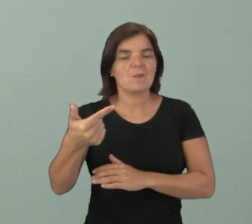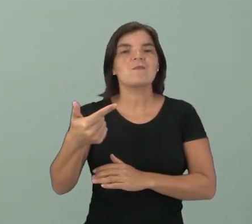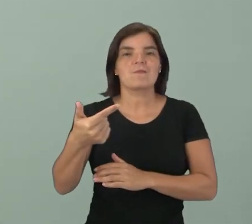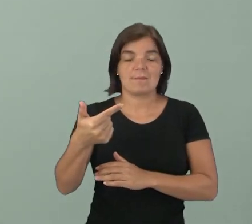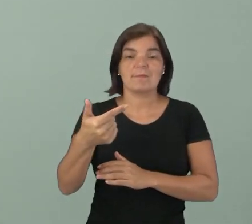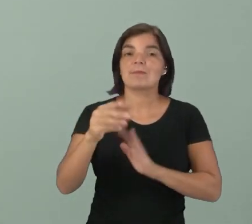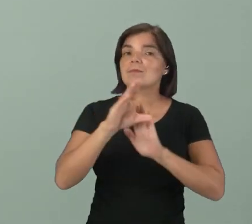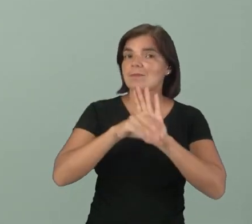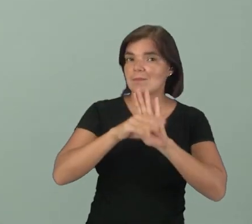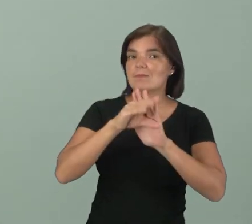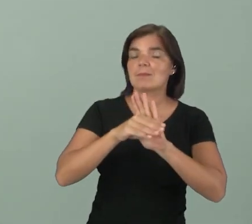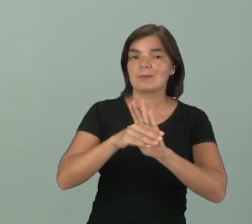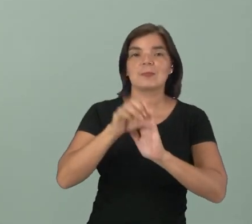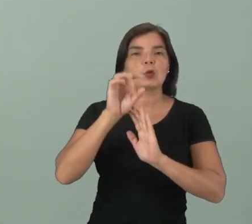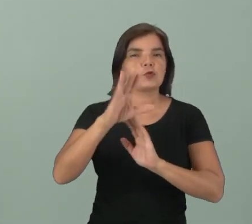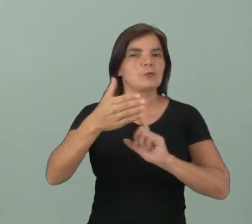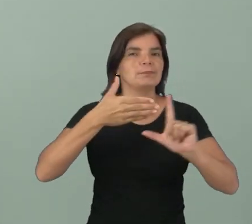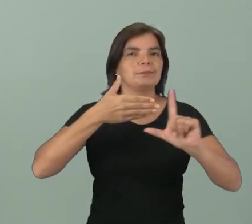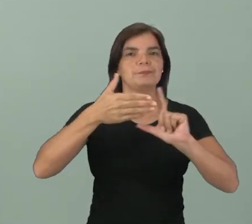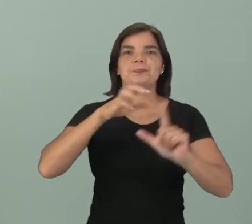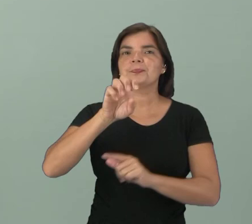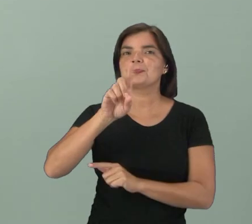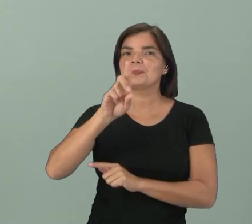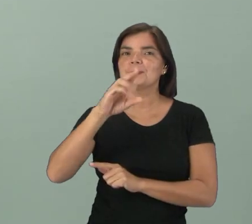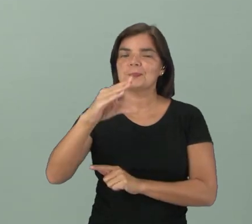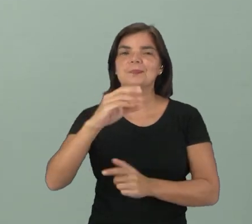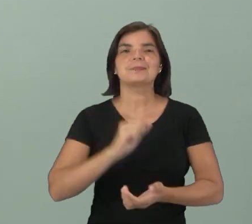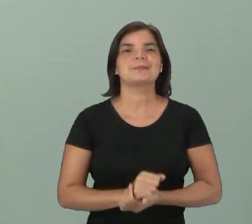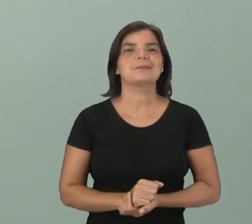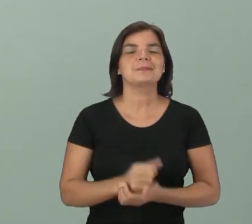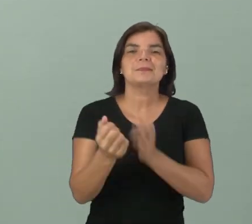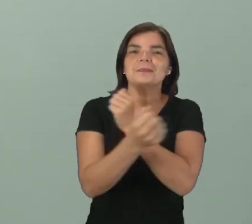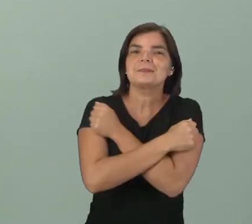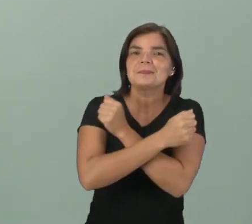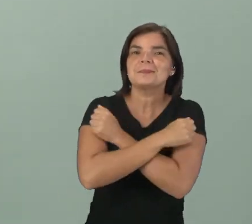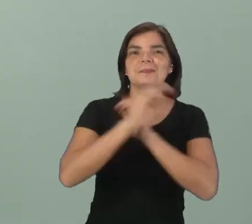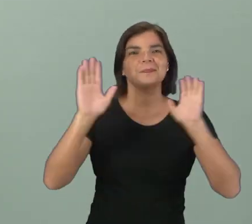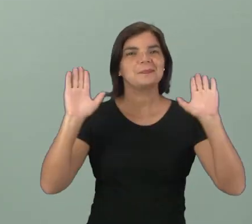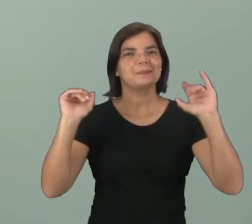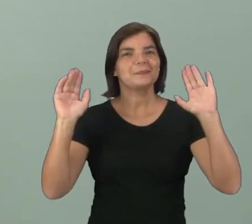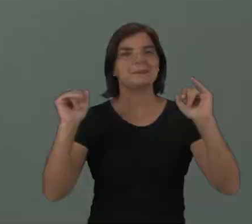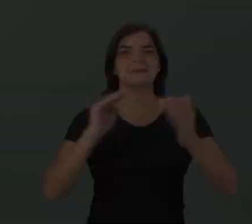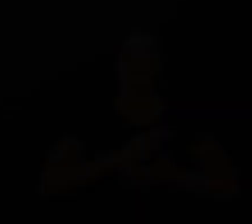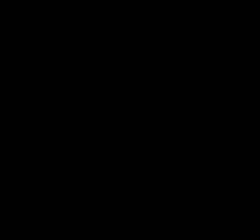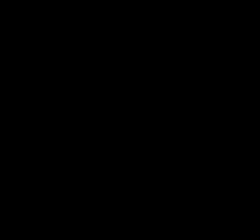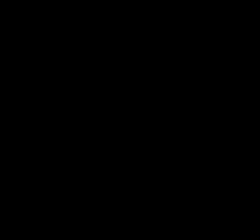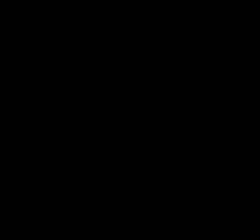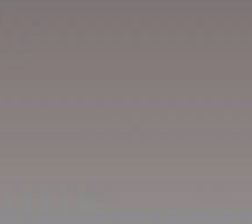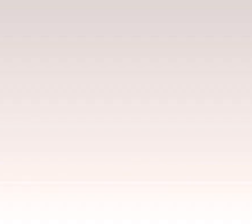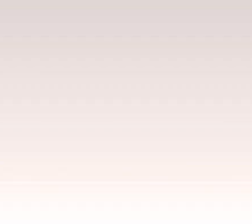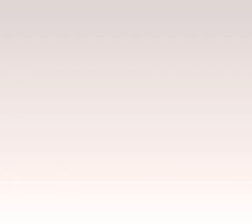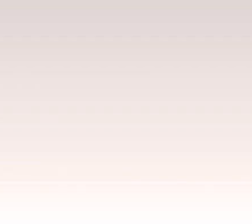outro componente curricular, basta acessar a plataforma Eduque. Um abraço e até a próxima!